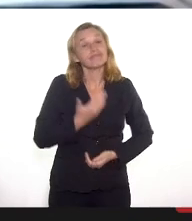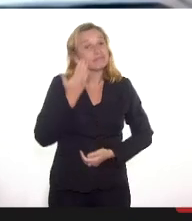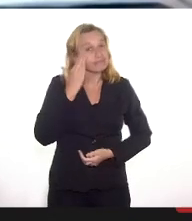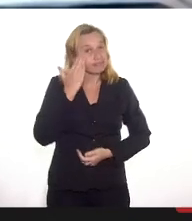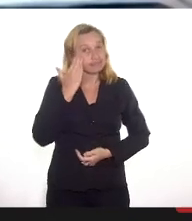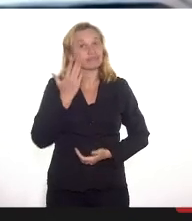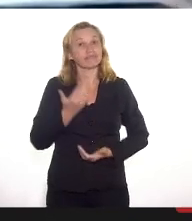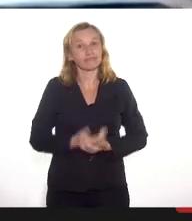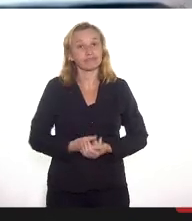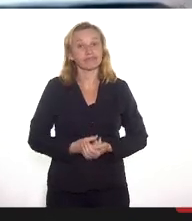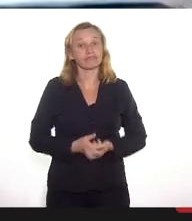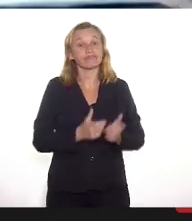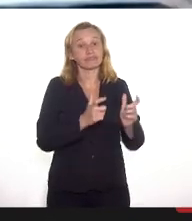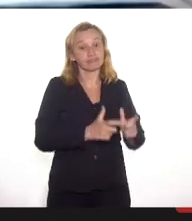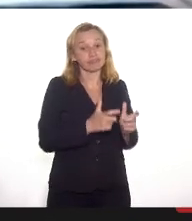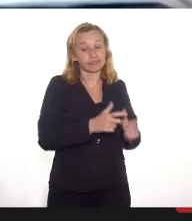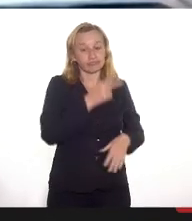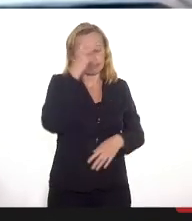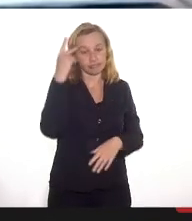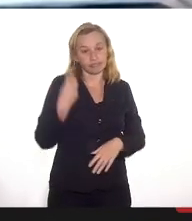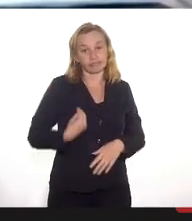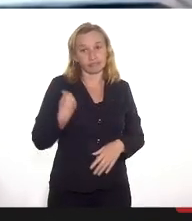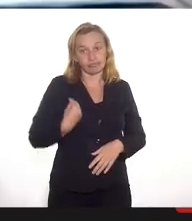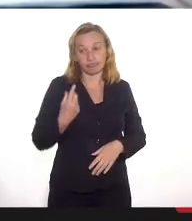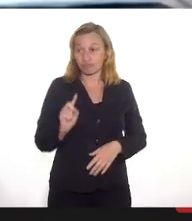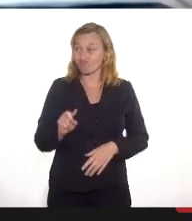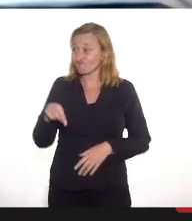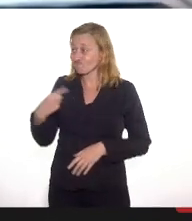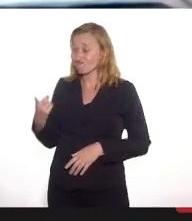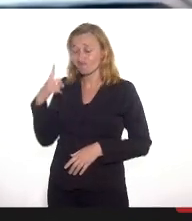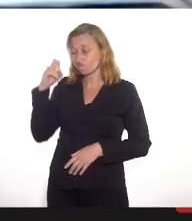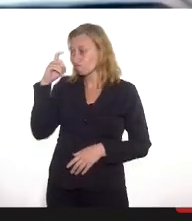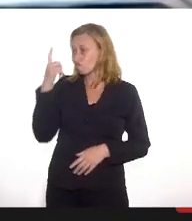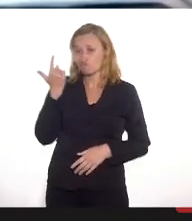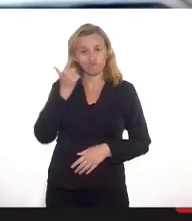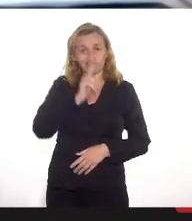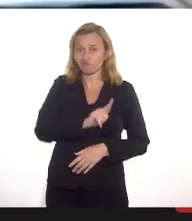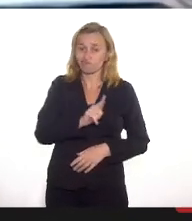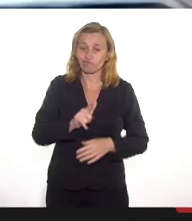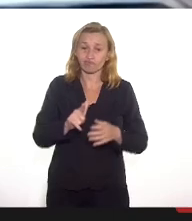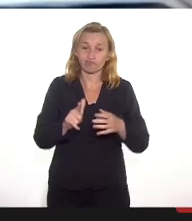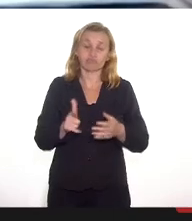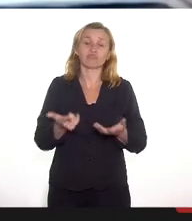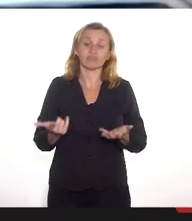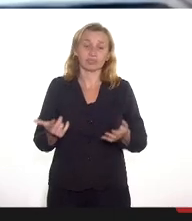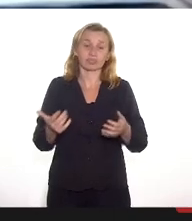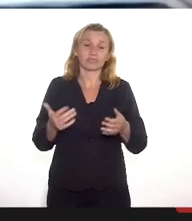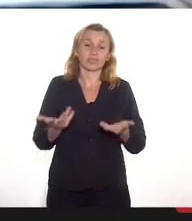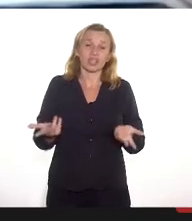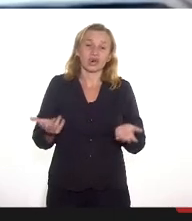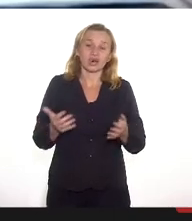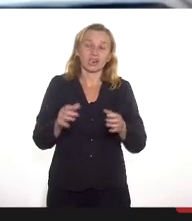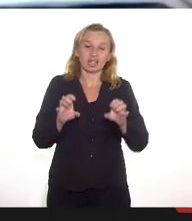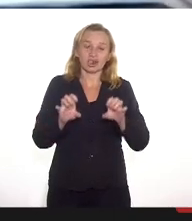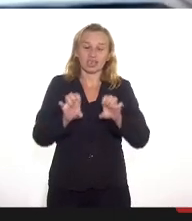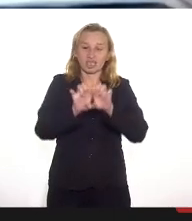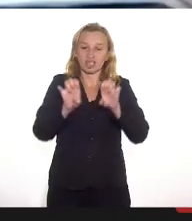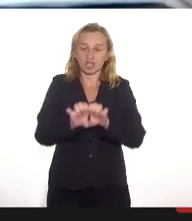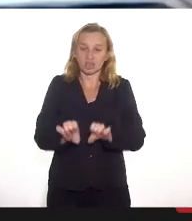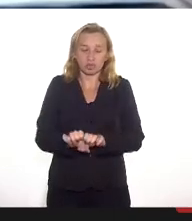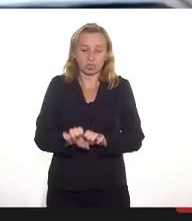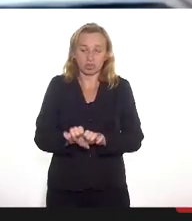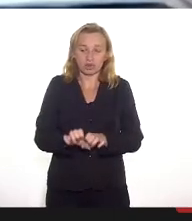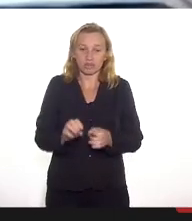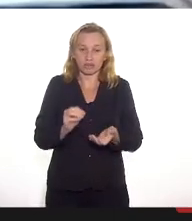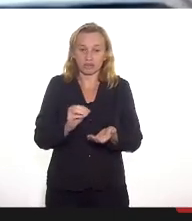entender as pessoas são é outros a gente não consegue simplesmente disse organiza todo o processo de vacinação pão